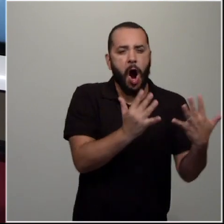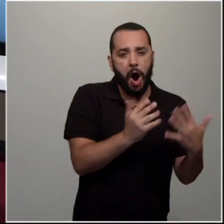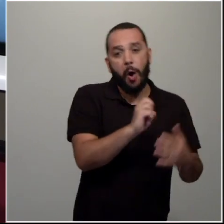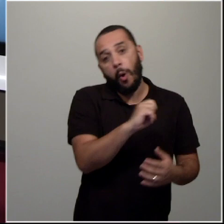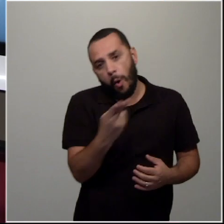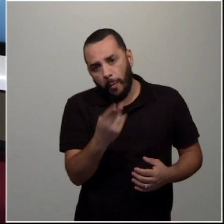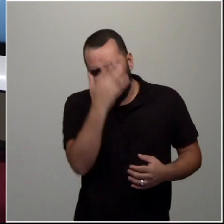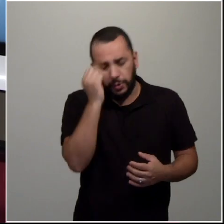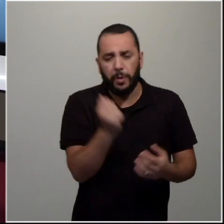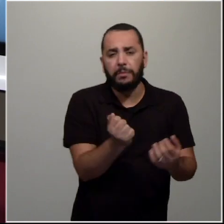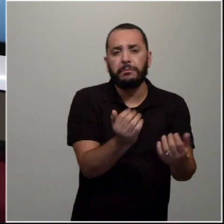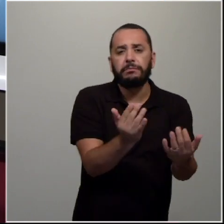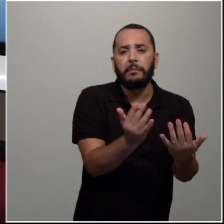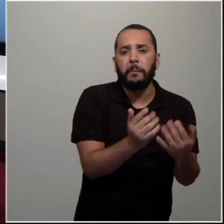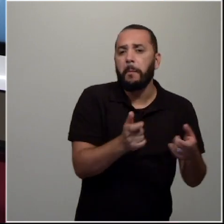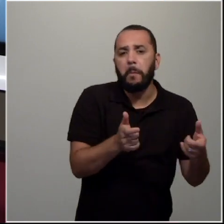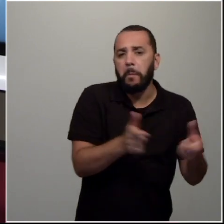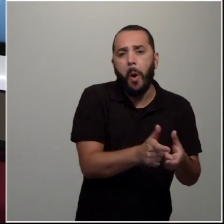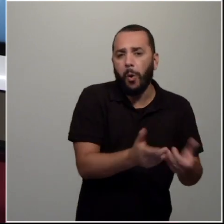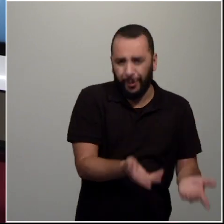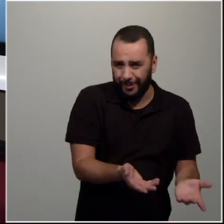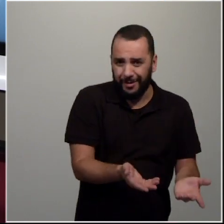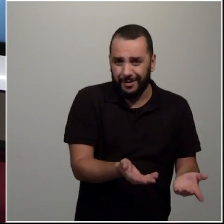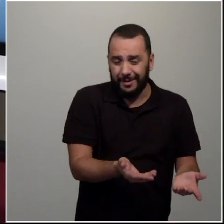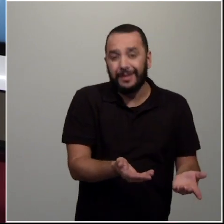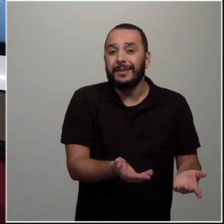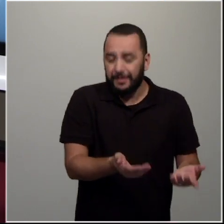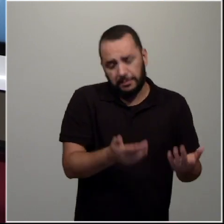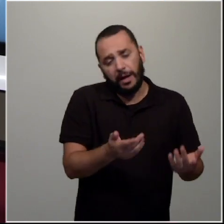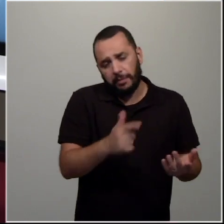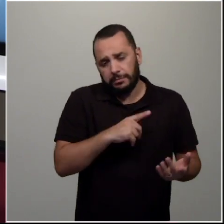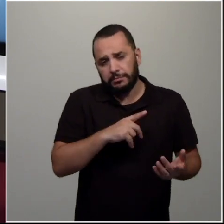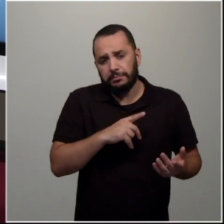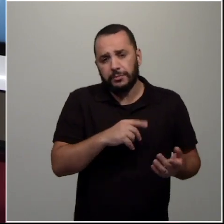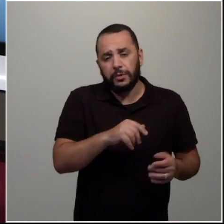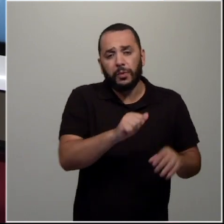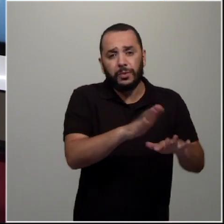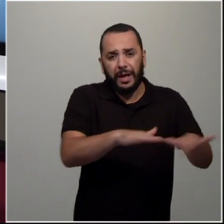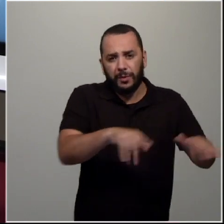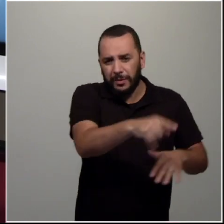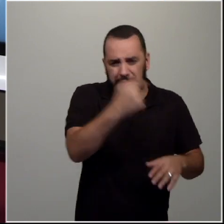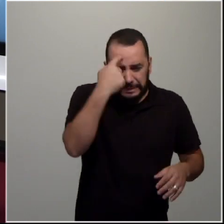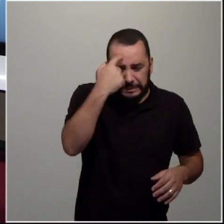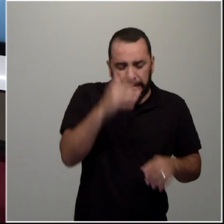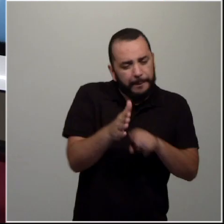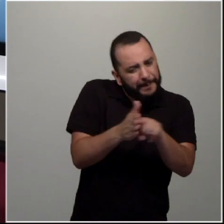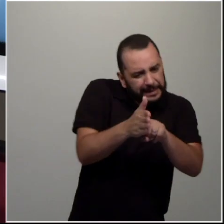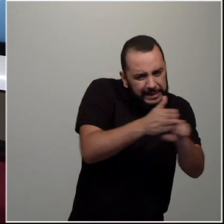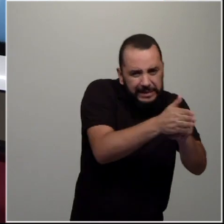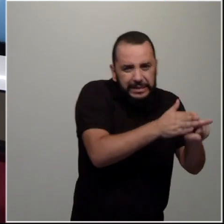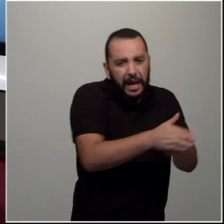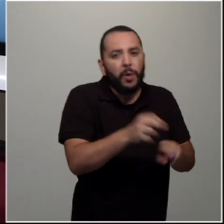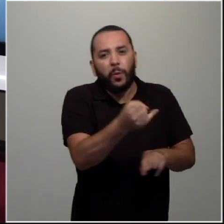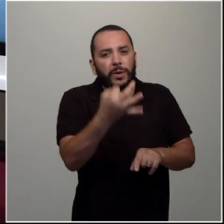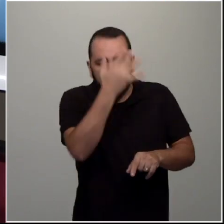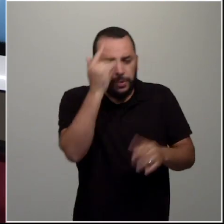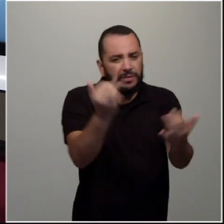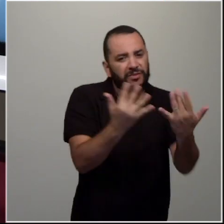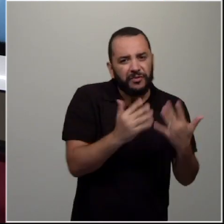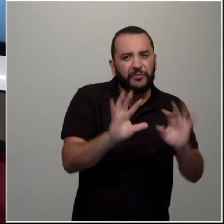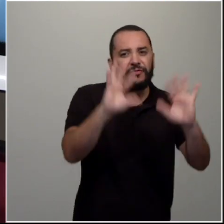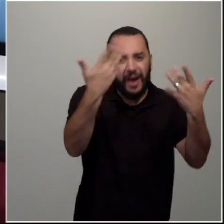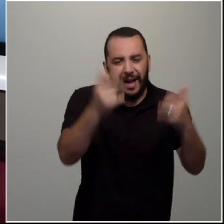vai mudar é toda a abordagem que o professor vai ter que trabalhar então os alunos vão ter que pesquisar os alunos vão ter que é e